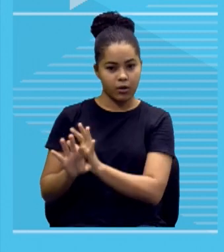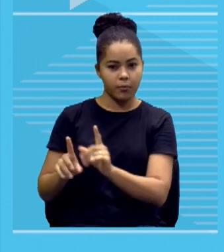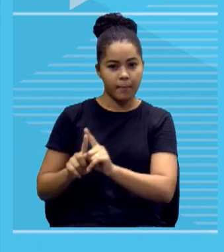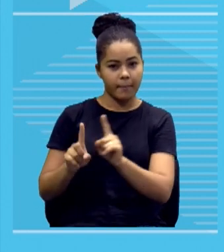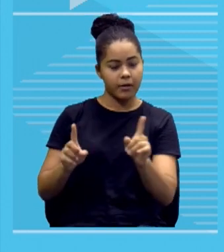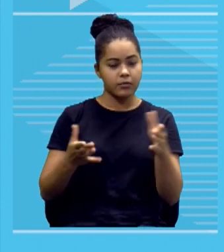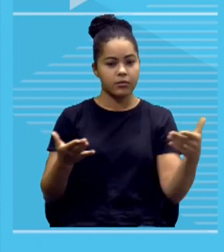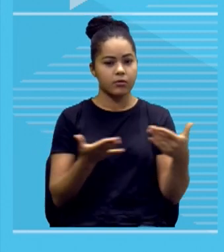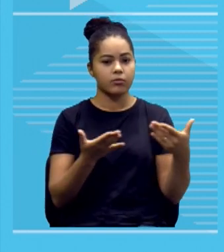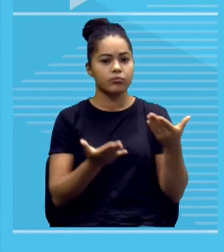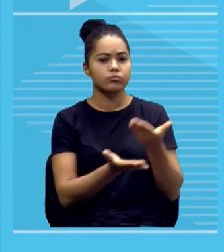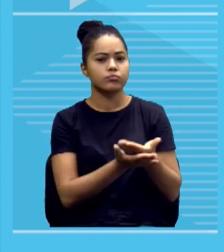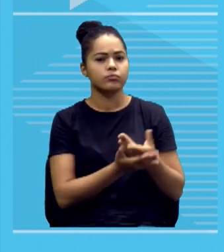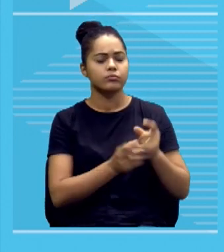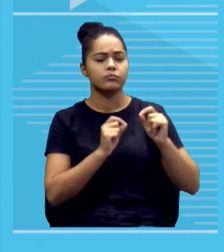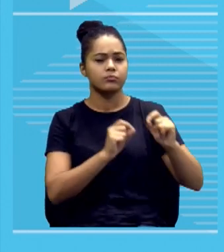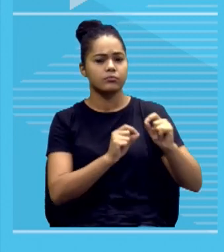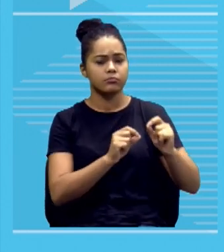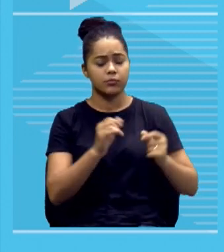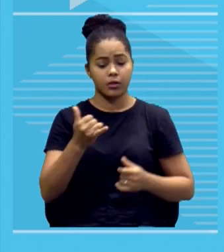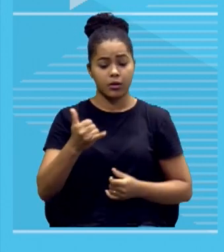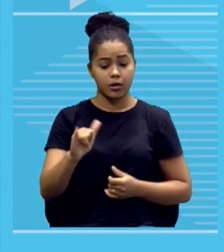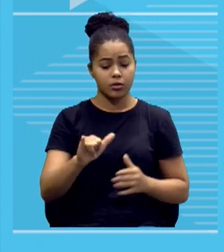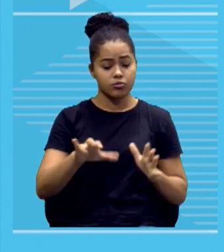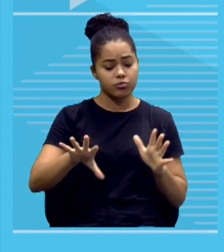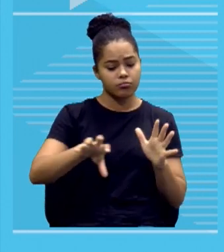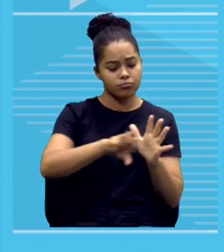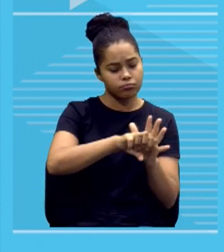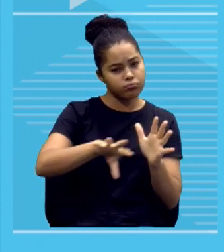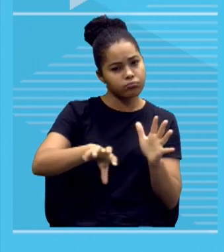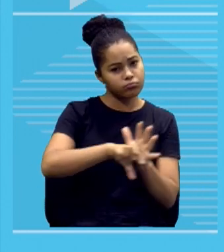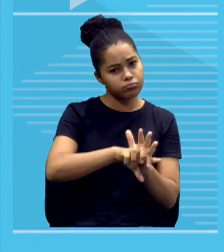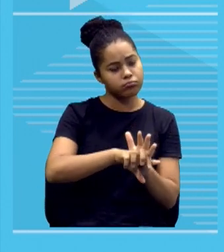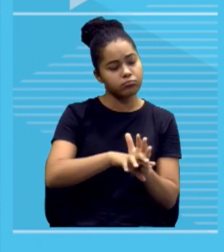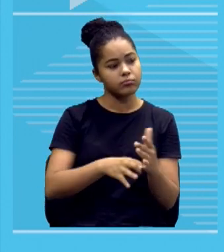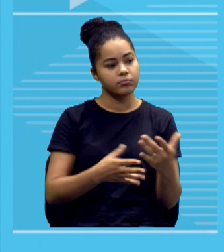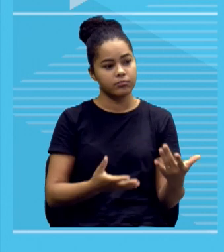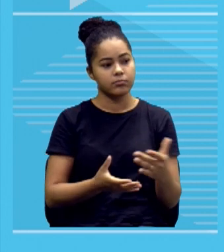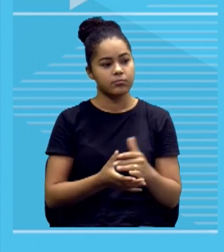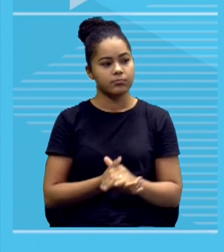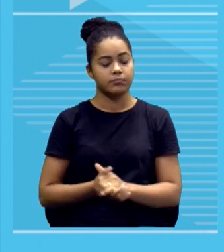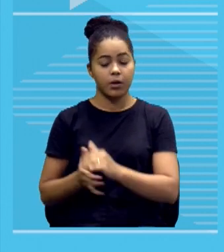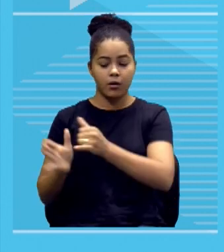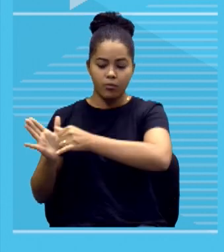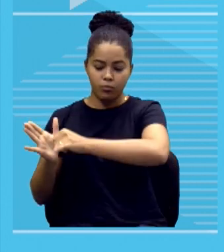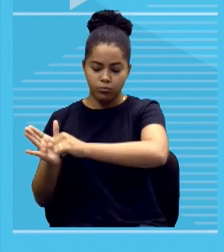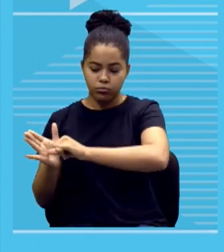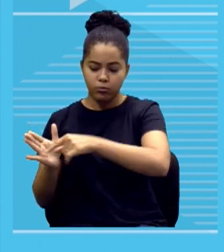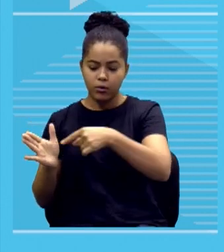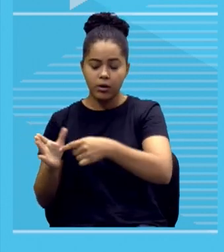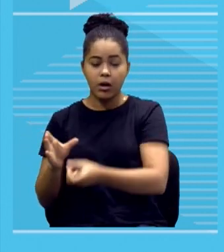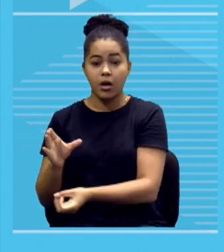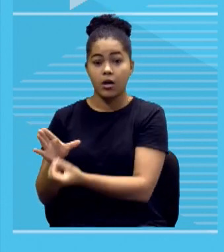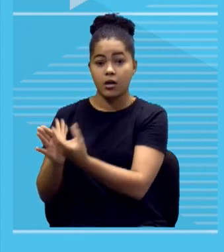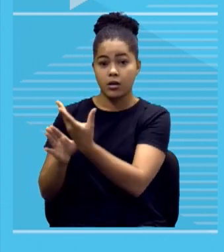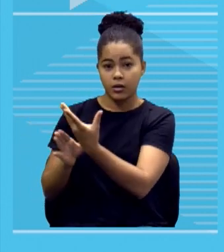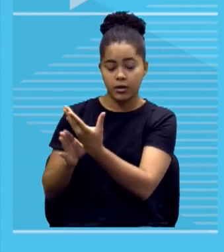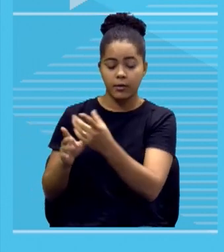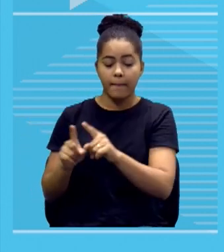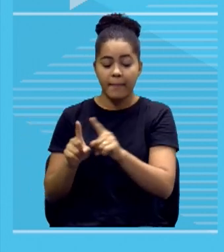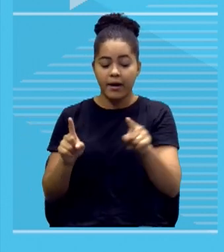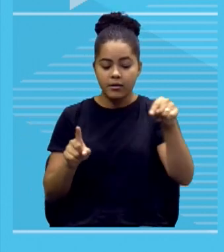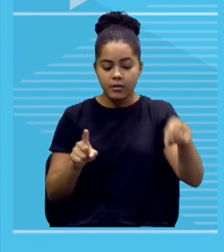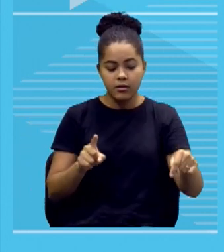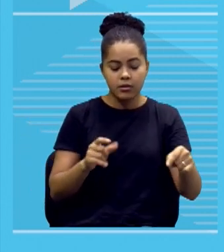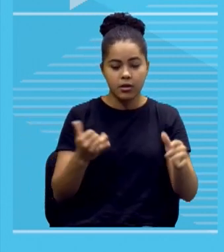falar um pouco sobre receptores, que é o que vão receber. Ó, gerador elétrico gera energia elétrica, receptor